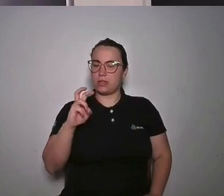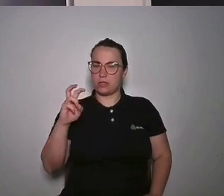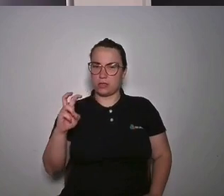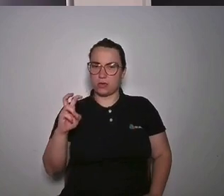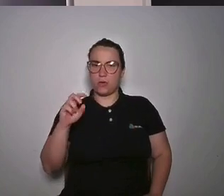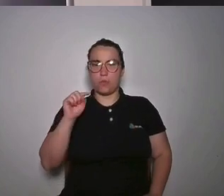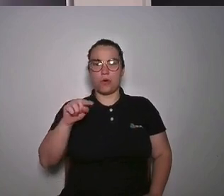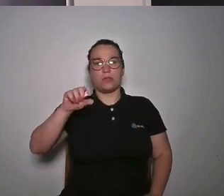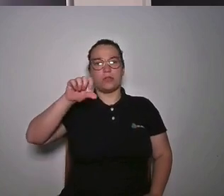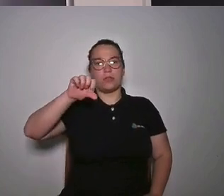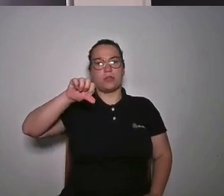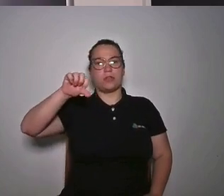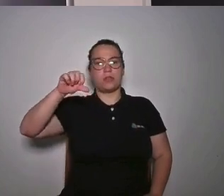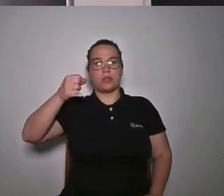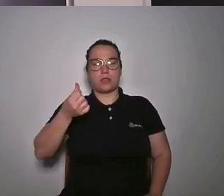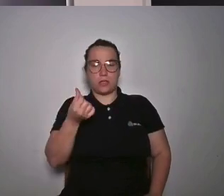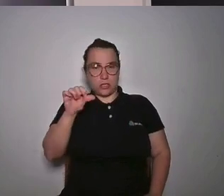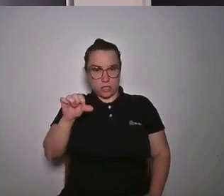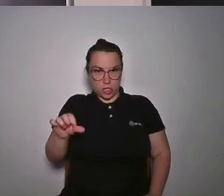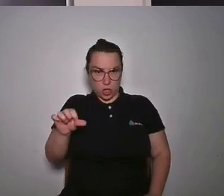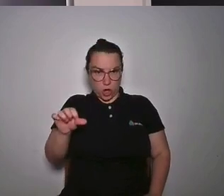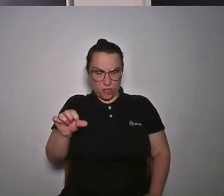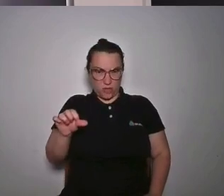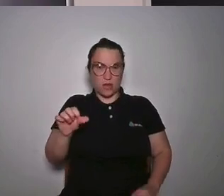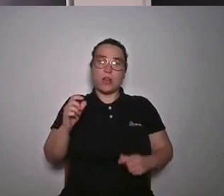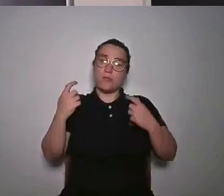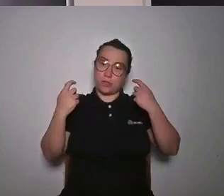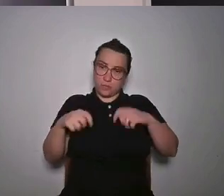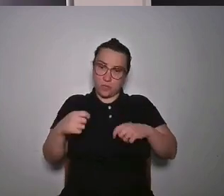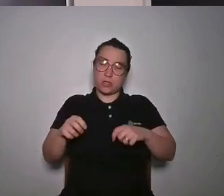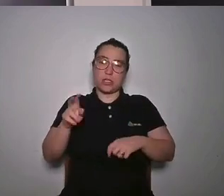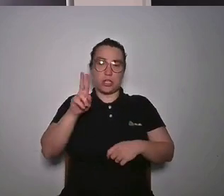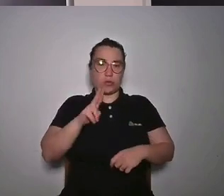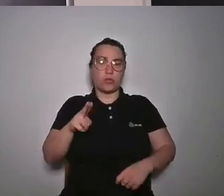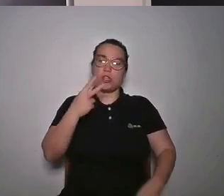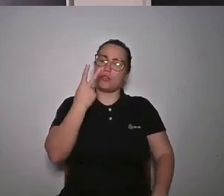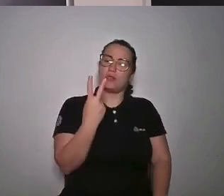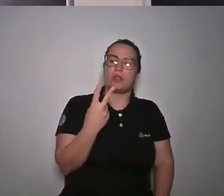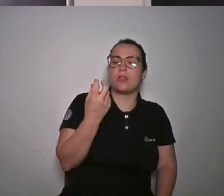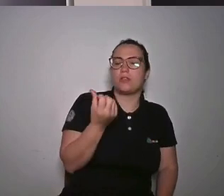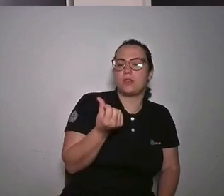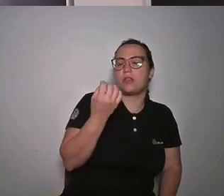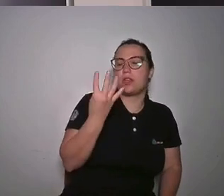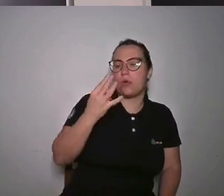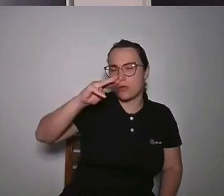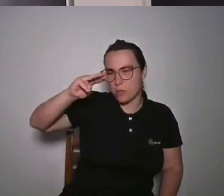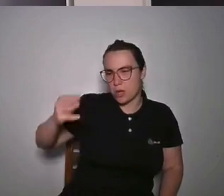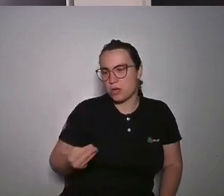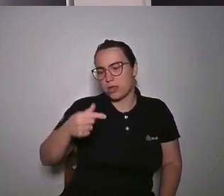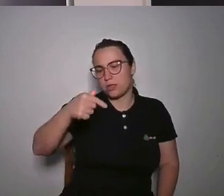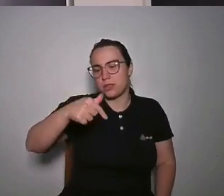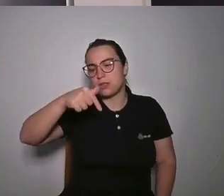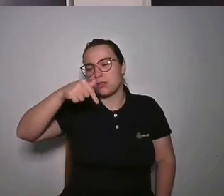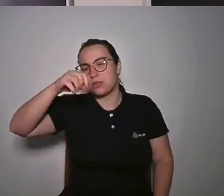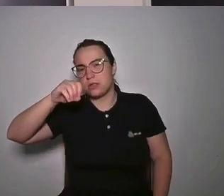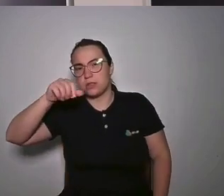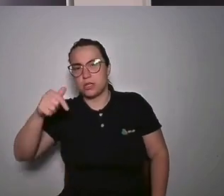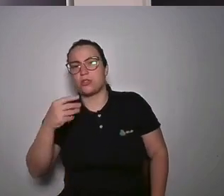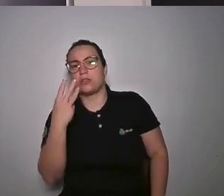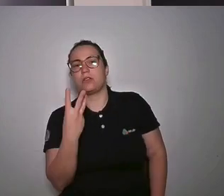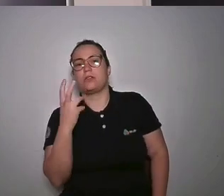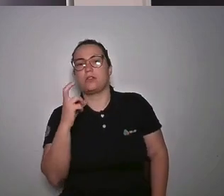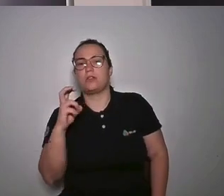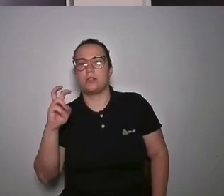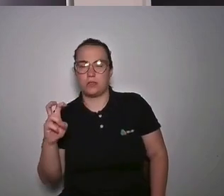335,79 de receita, você tem que aplicar os 264 milhões, 707, 335.